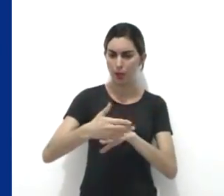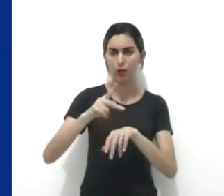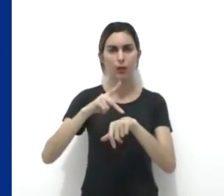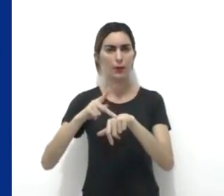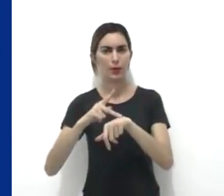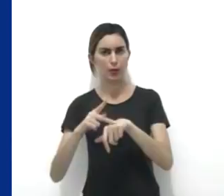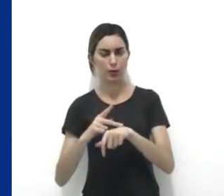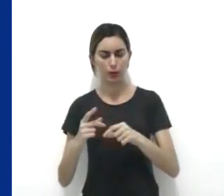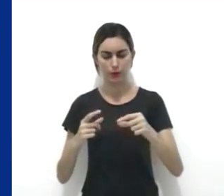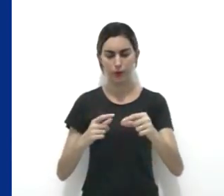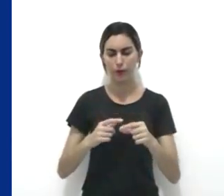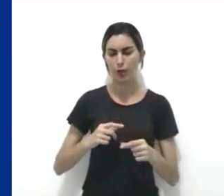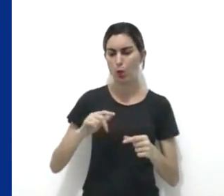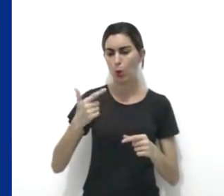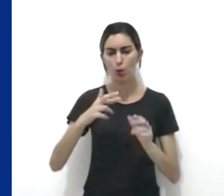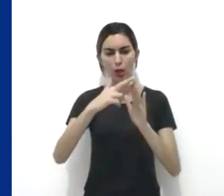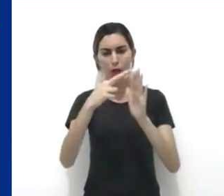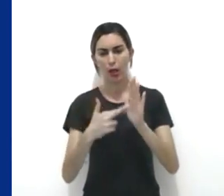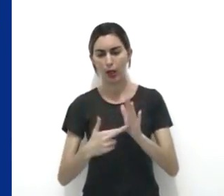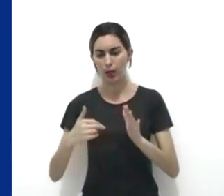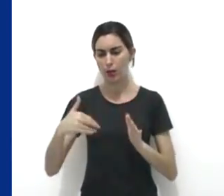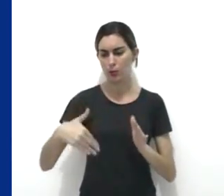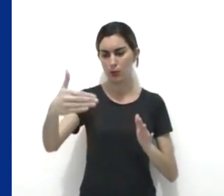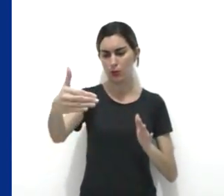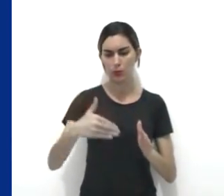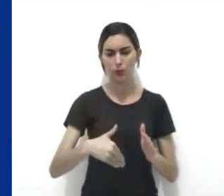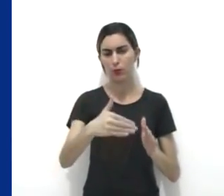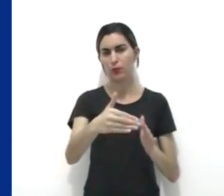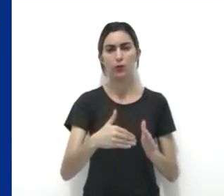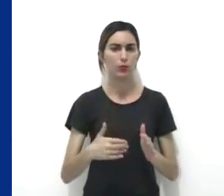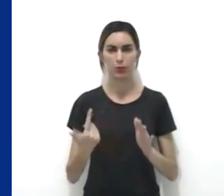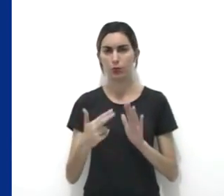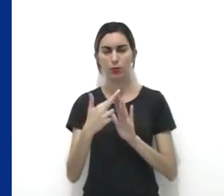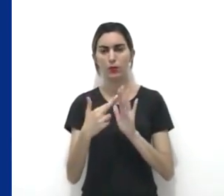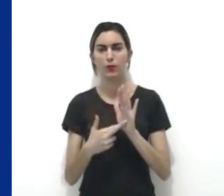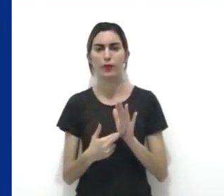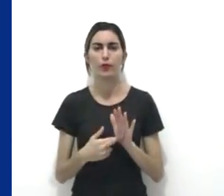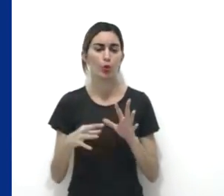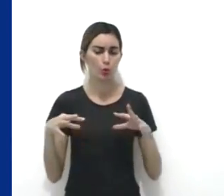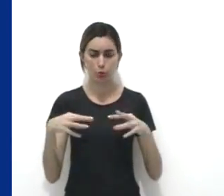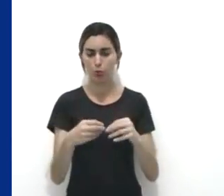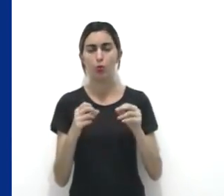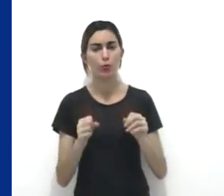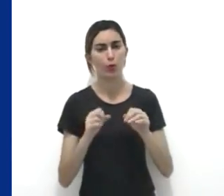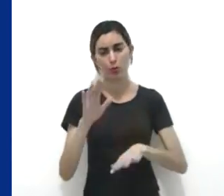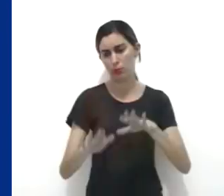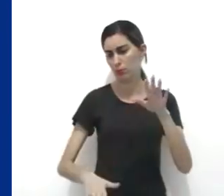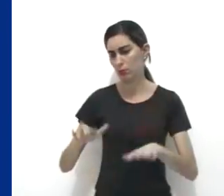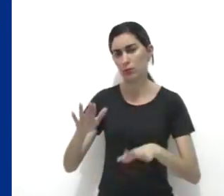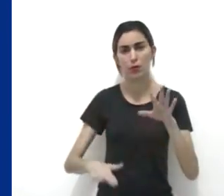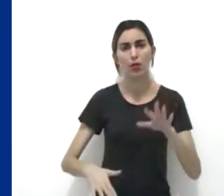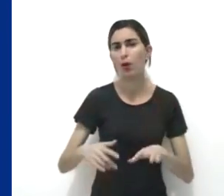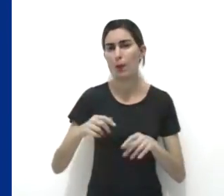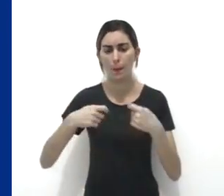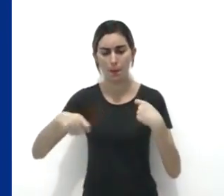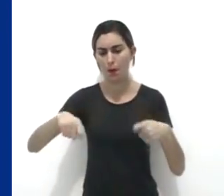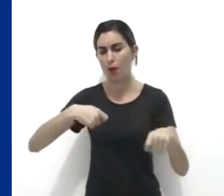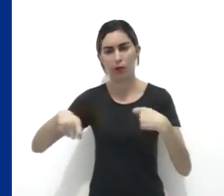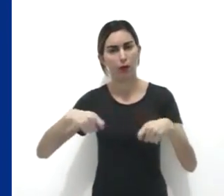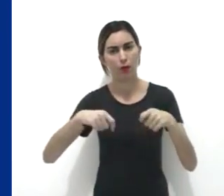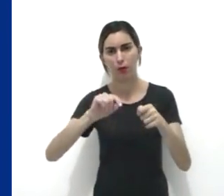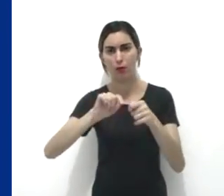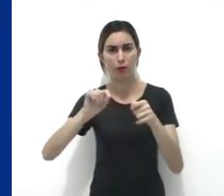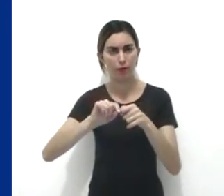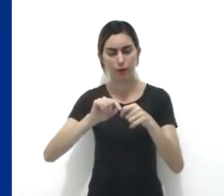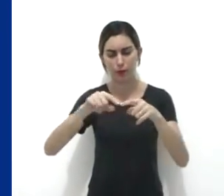são brancas e pretas, porém não há uma regra oficial em relação a isso. Tudo pode variar de acordo com o material que